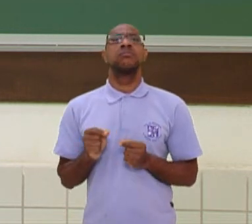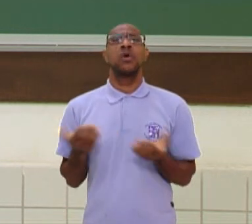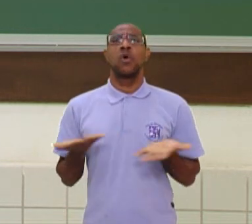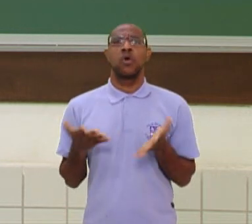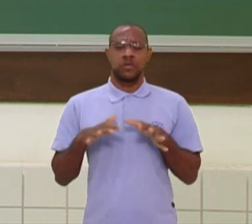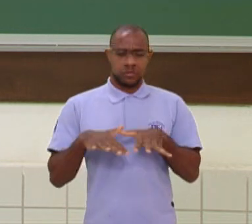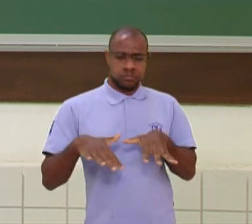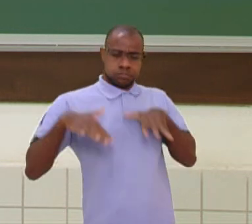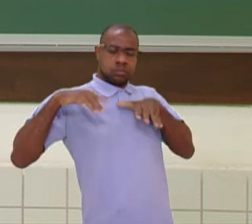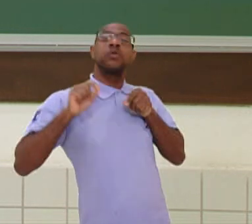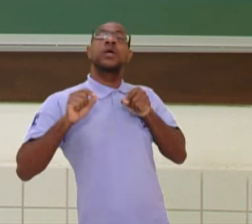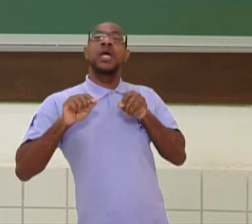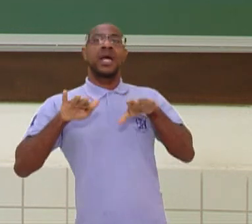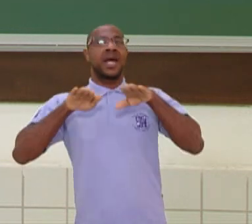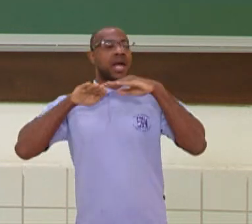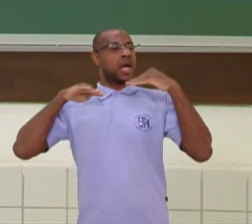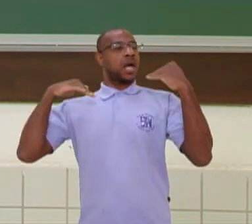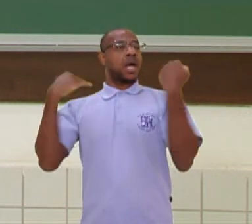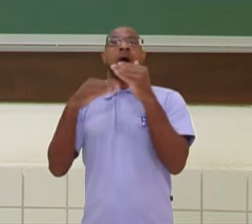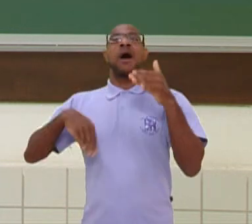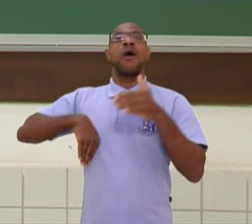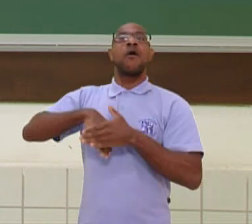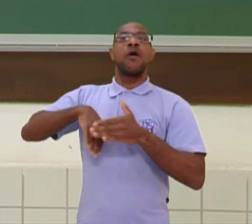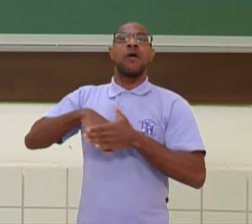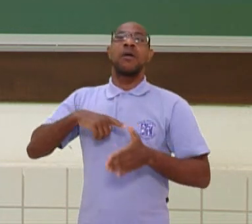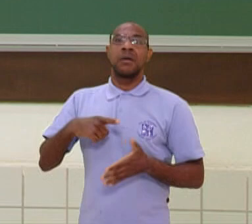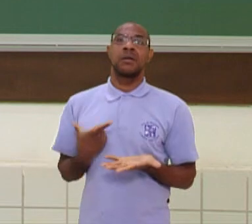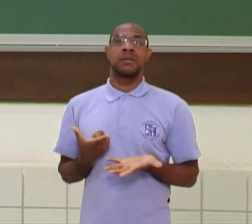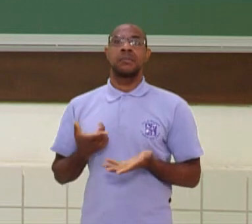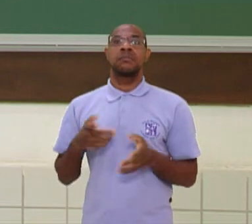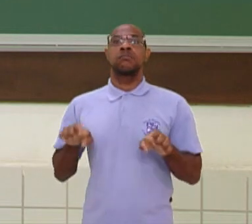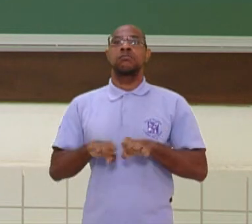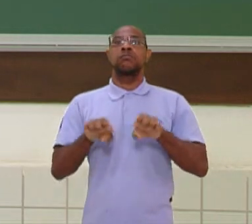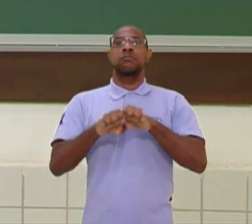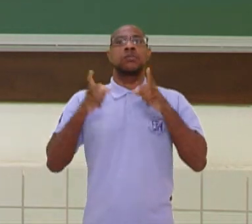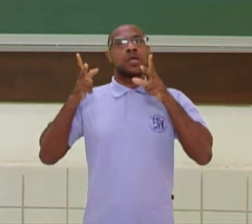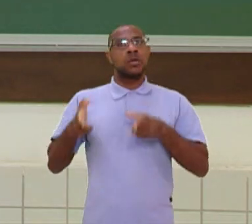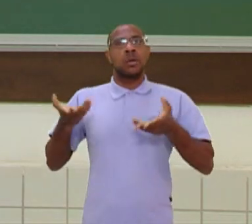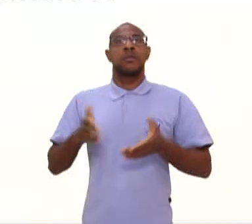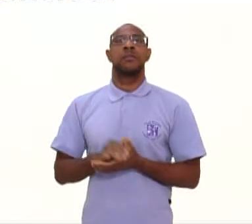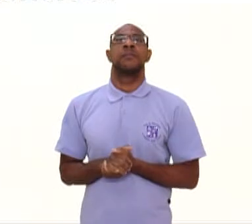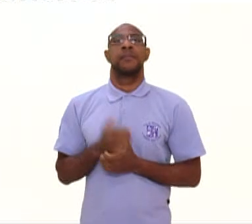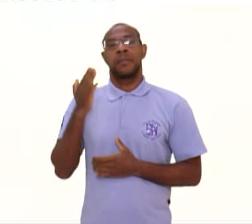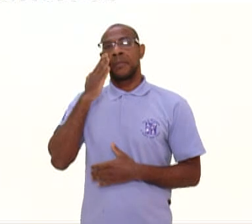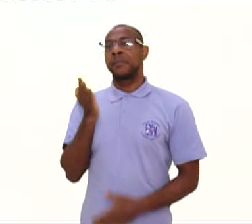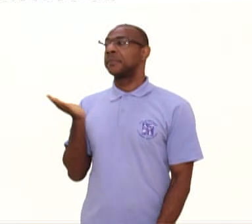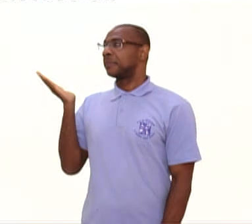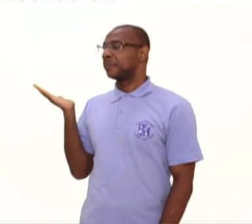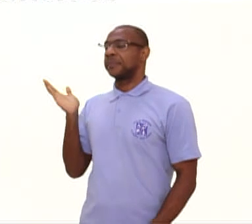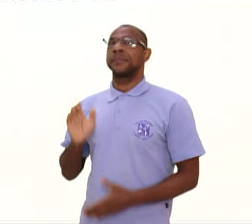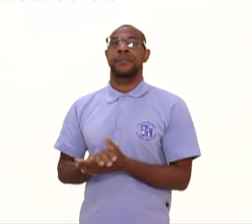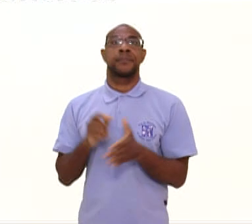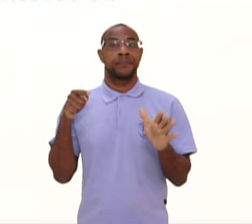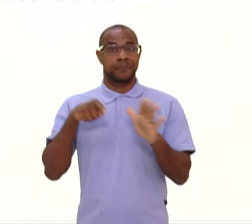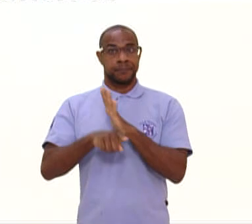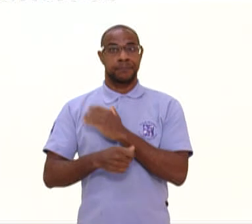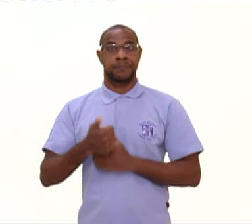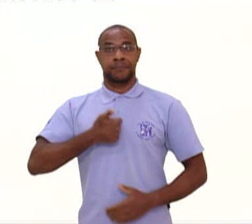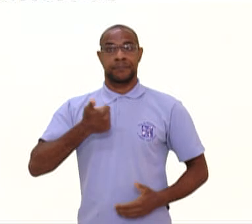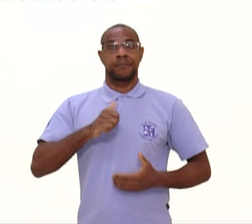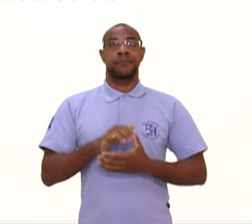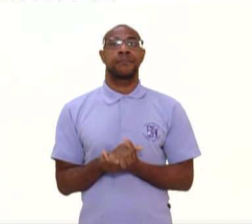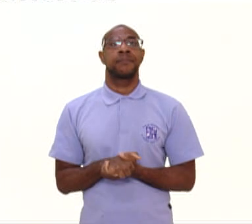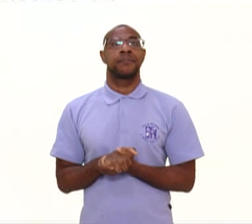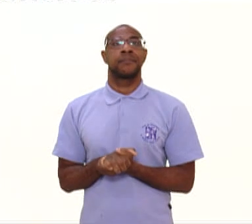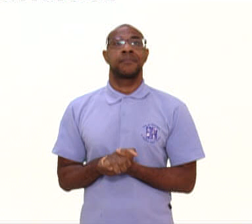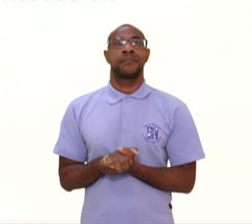Estádio de futebol, então você tem basicamente a mesma estruturação, ok? Me acompanhe na tela novamente? Então vamos ali ao nosso primeiro